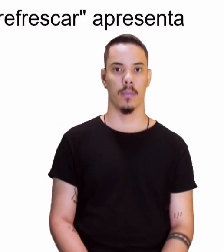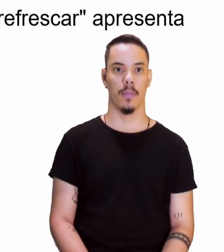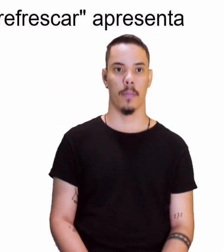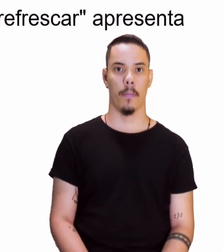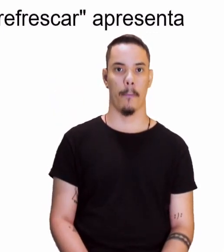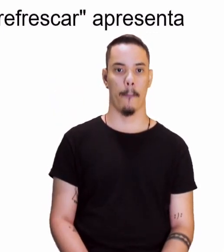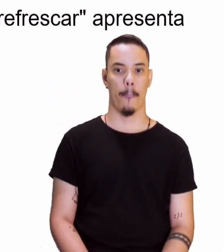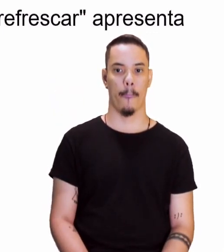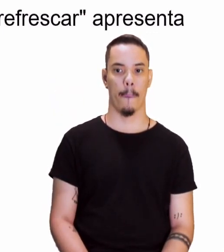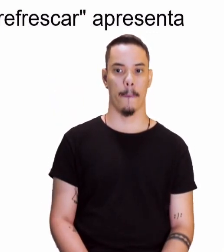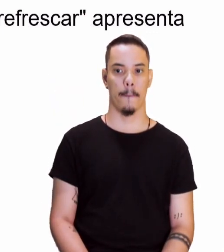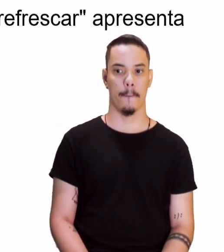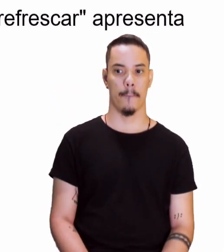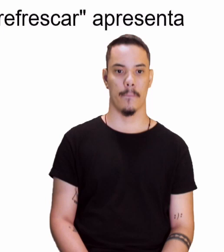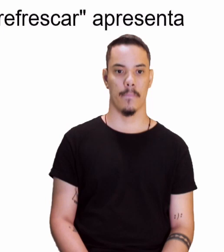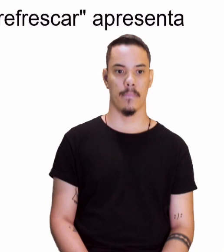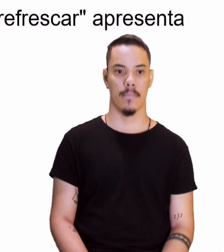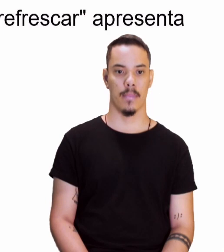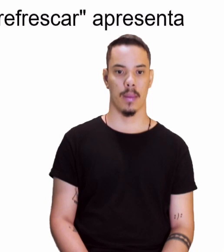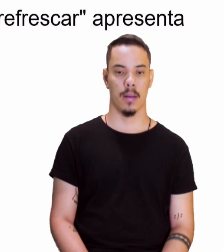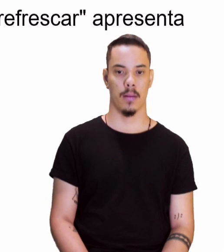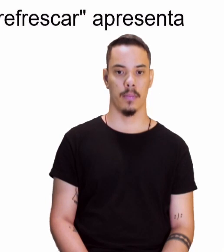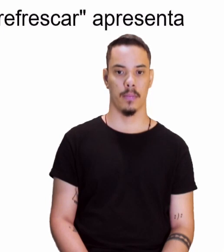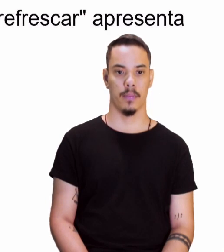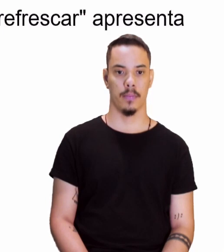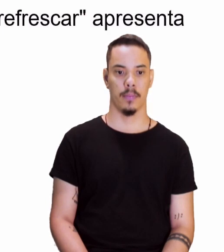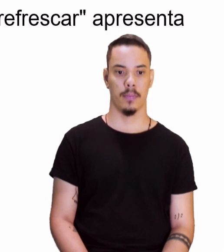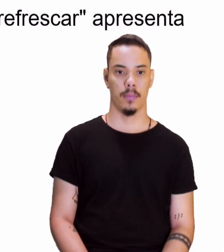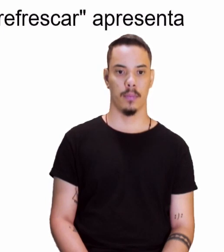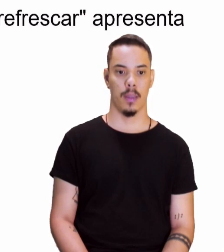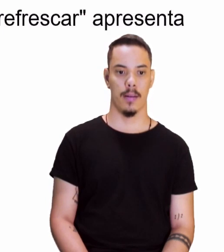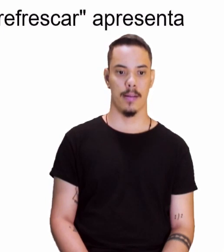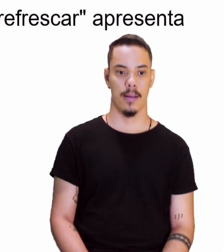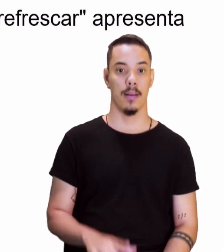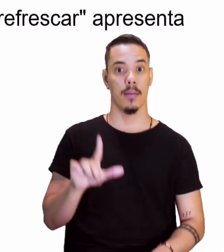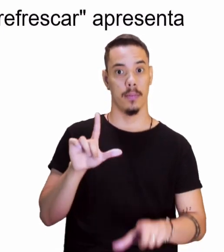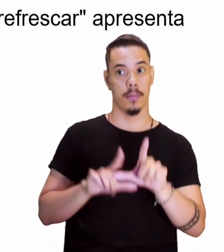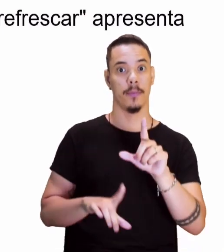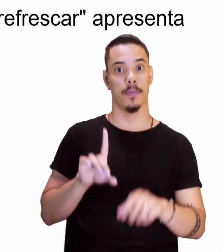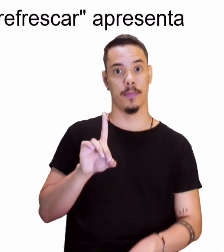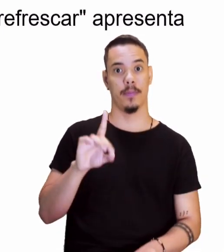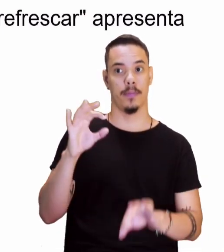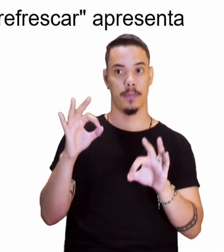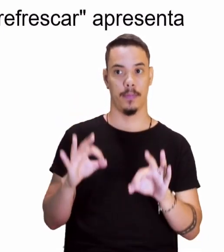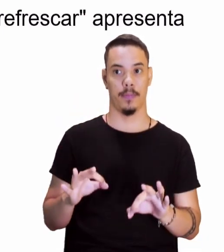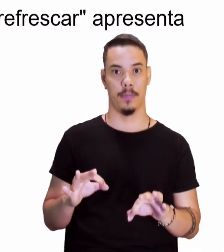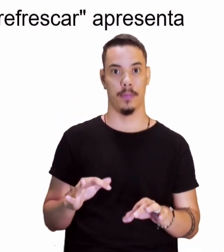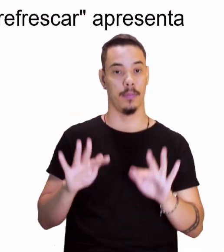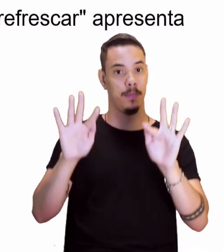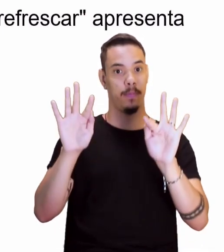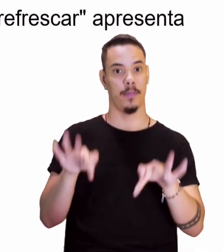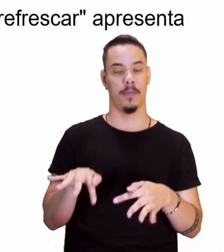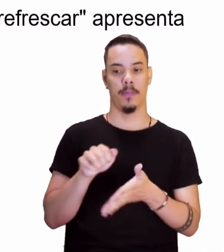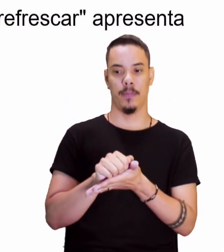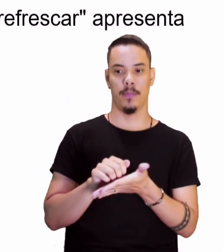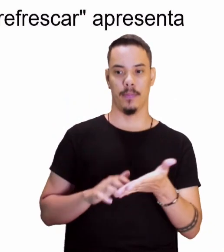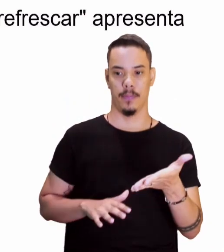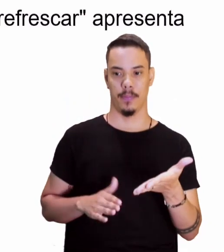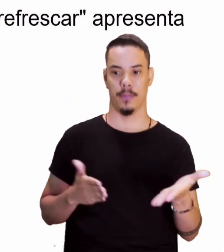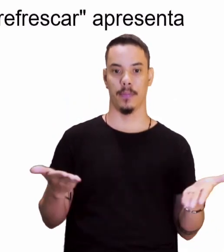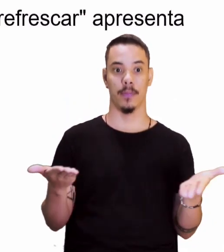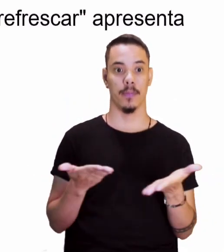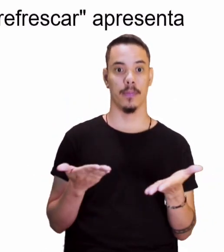período eu hipnotizo e ele usa a mente é de causa e consequência. Então, alternativa a letra D. Terminou a atividade,